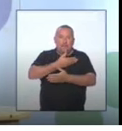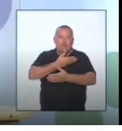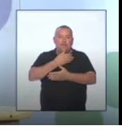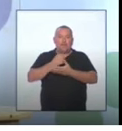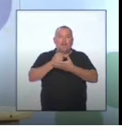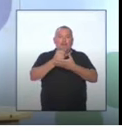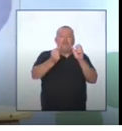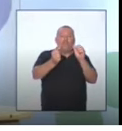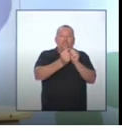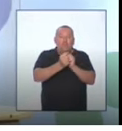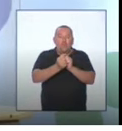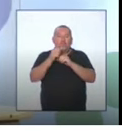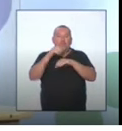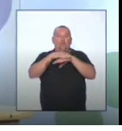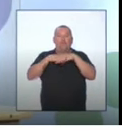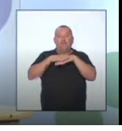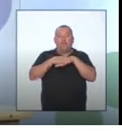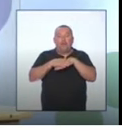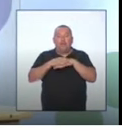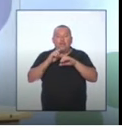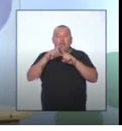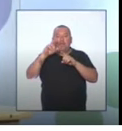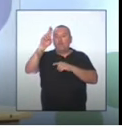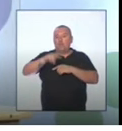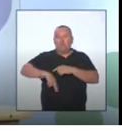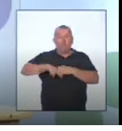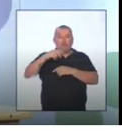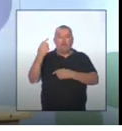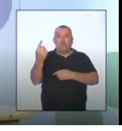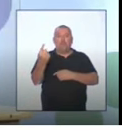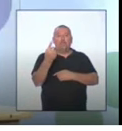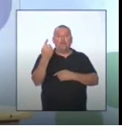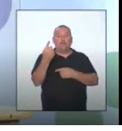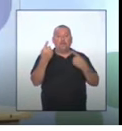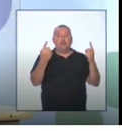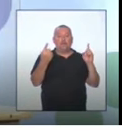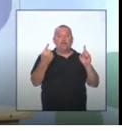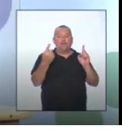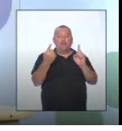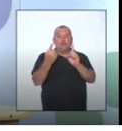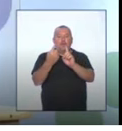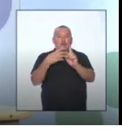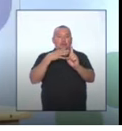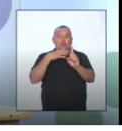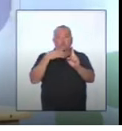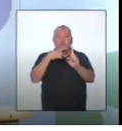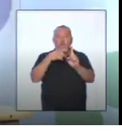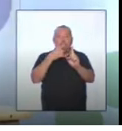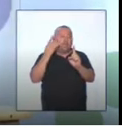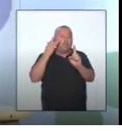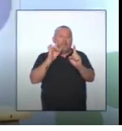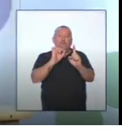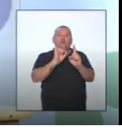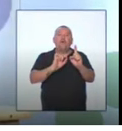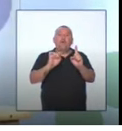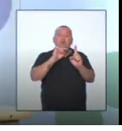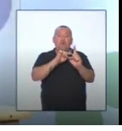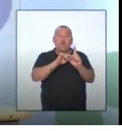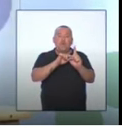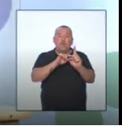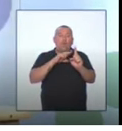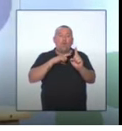pais juntos para isso, mas nunca marque encontro com uma pessoa que você não conhece, porque a gente não sabe qual é a intenção dessa